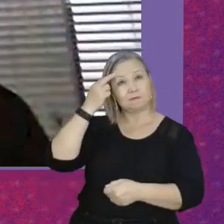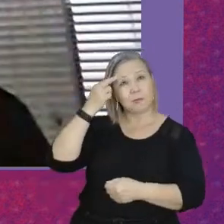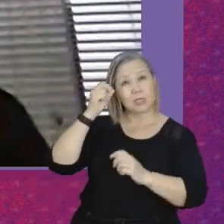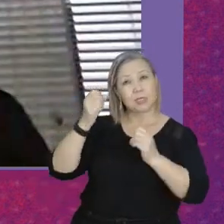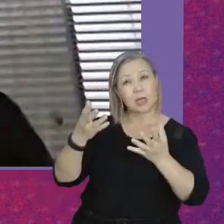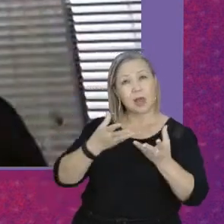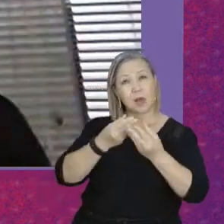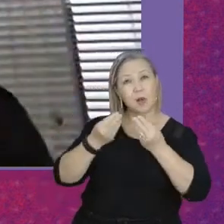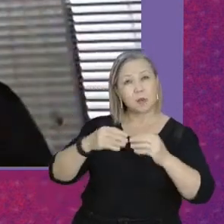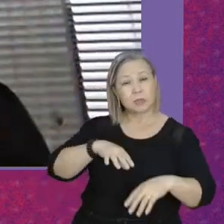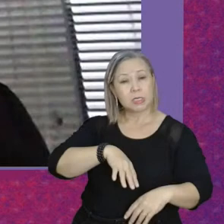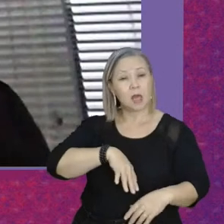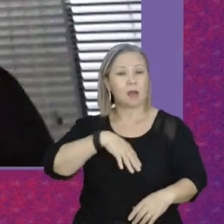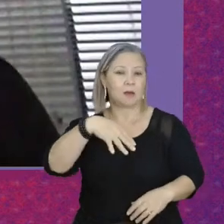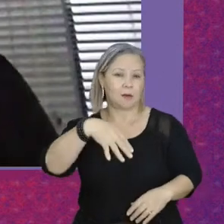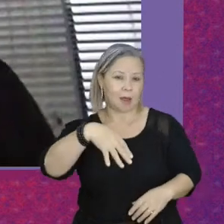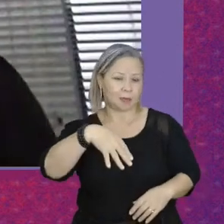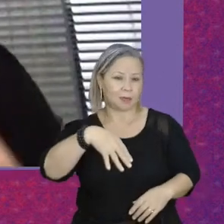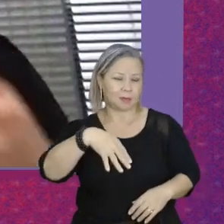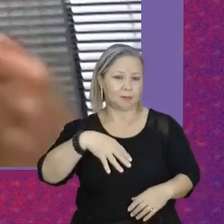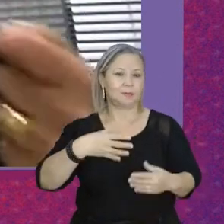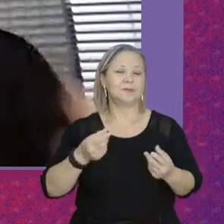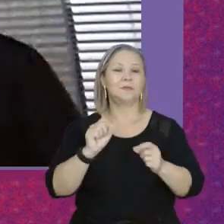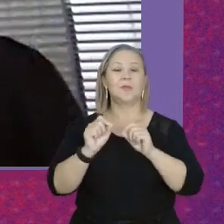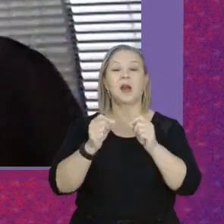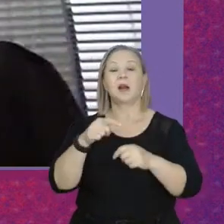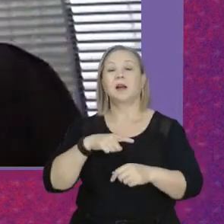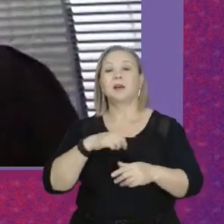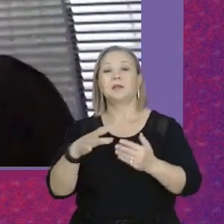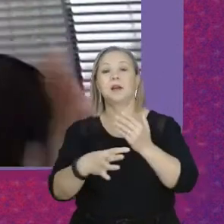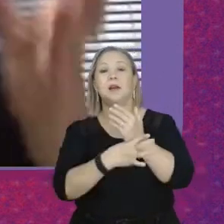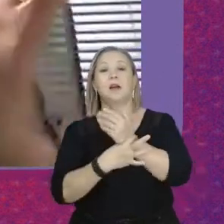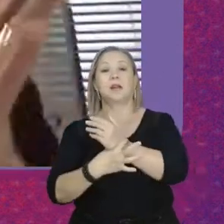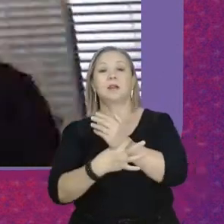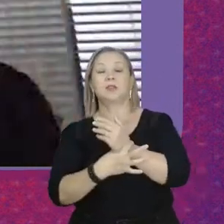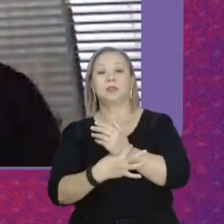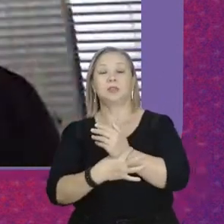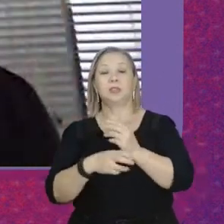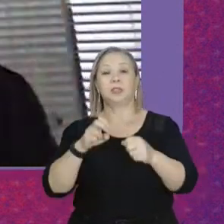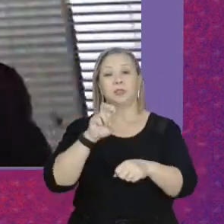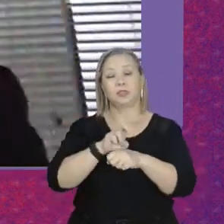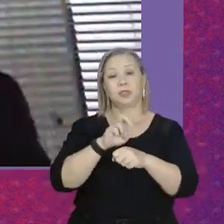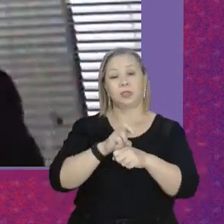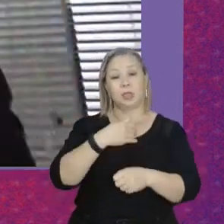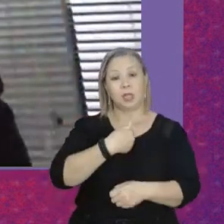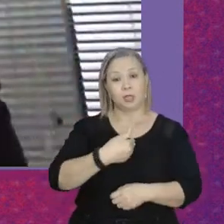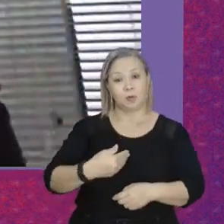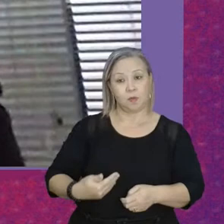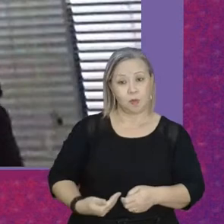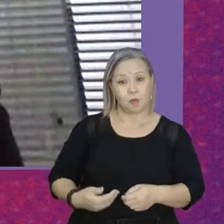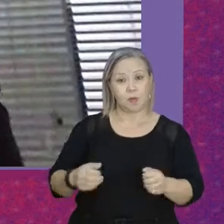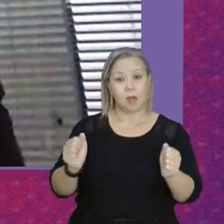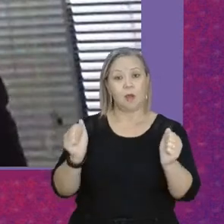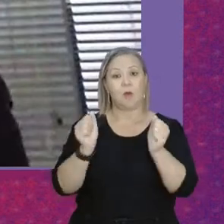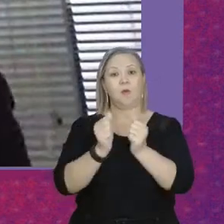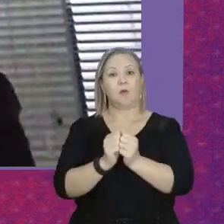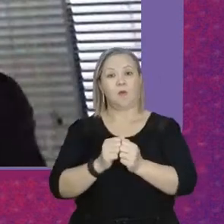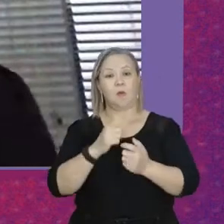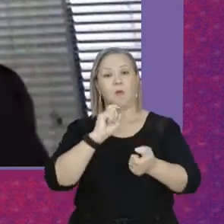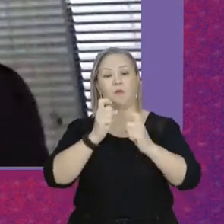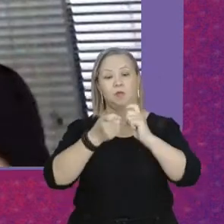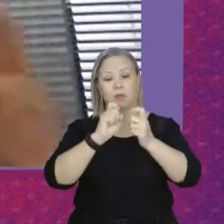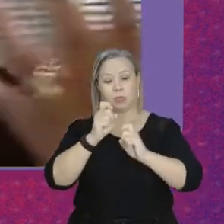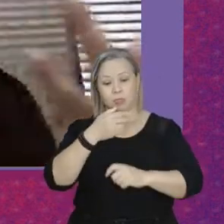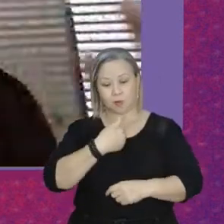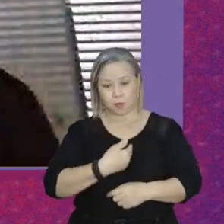bastante ousadia para termos a garantia de creches públicas com gestão